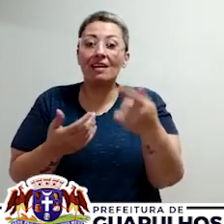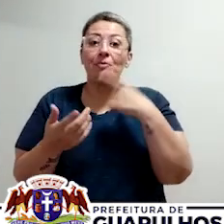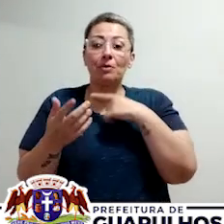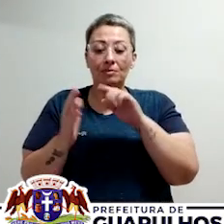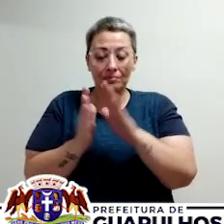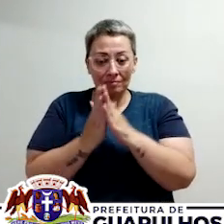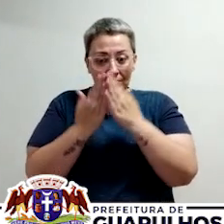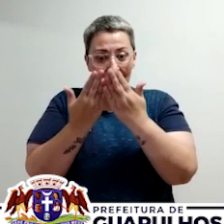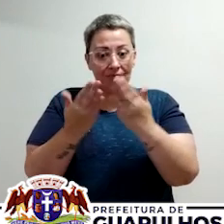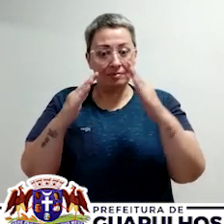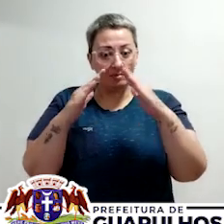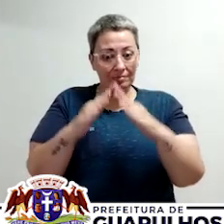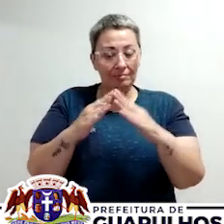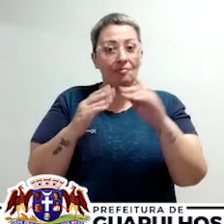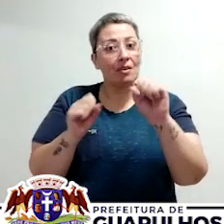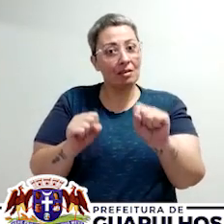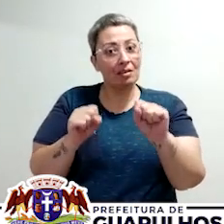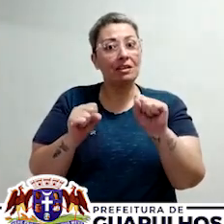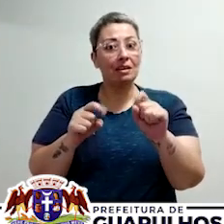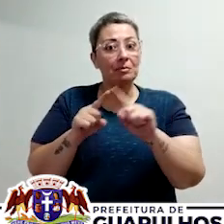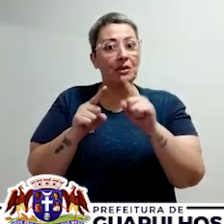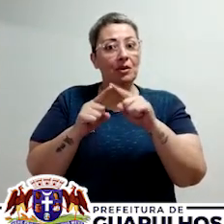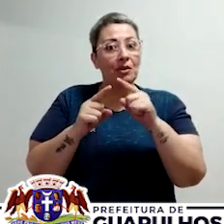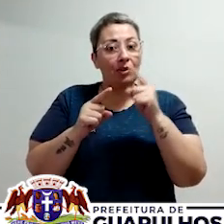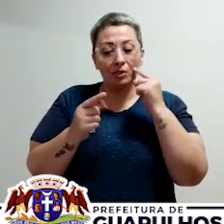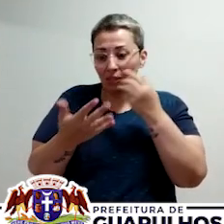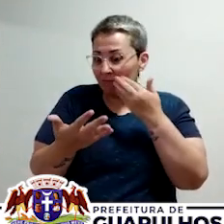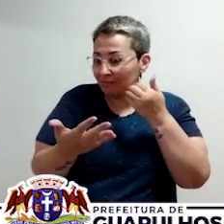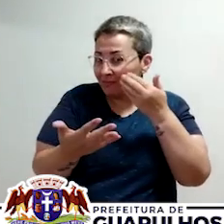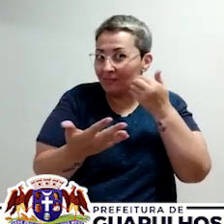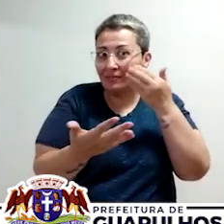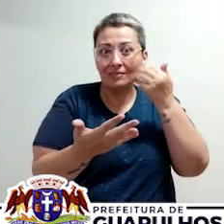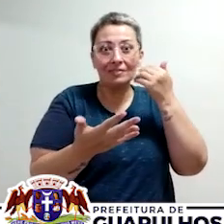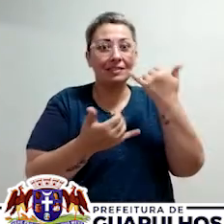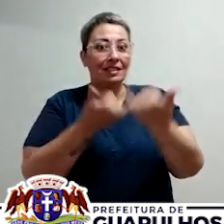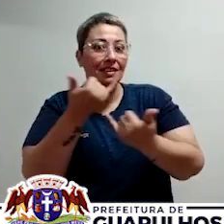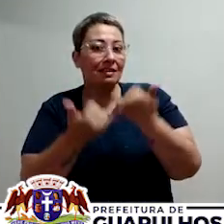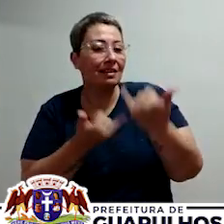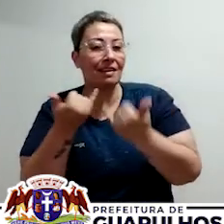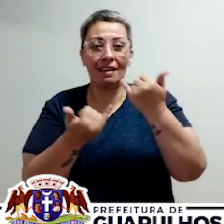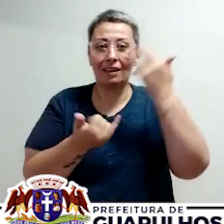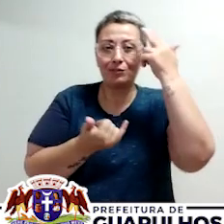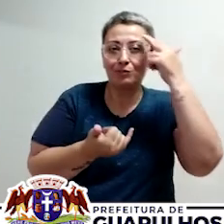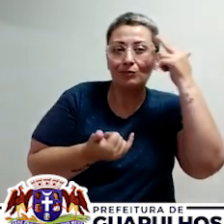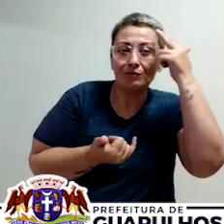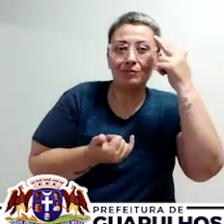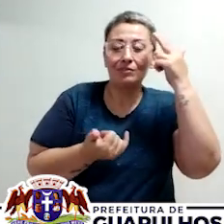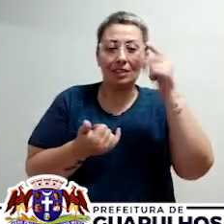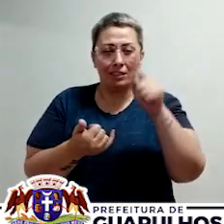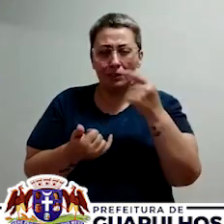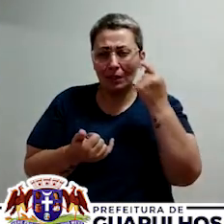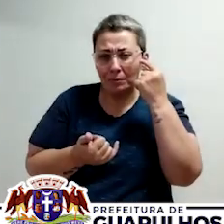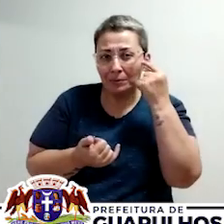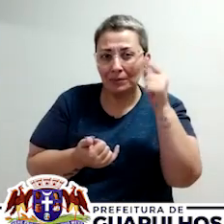pode morar. São casas onde a gente pode se alimentar, brincar e sonhar.